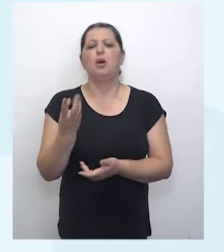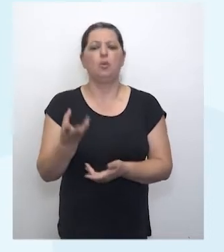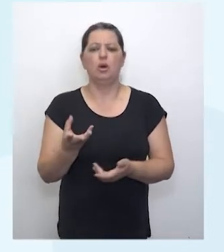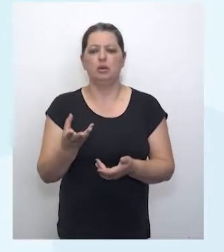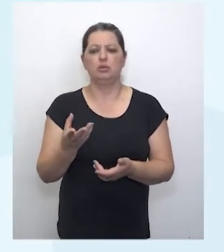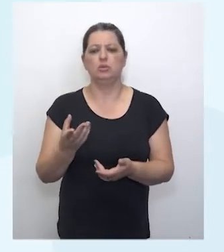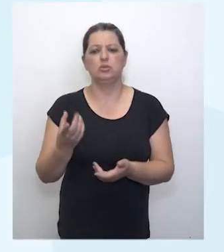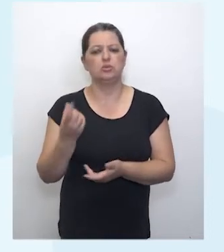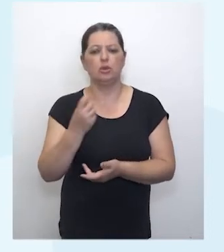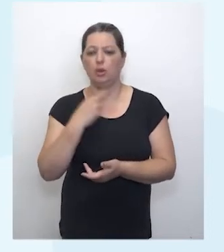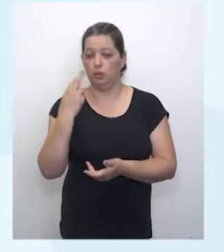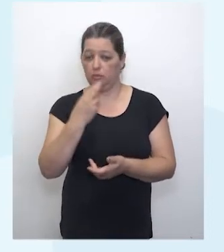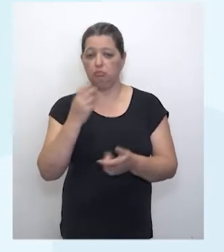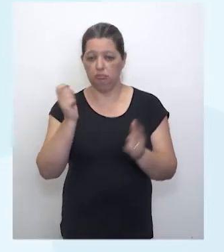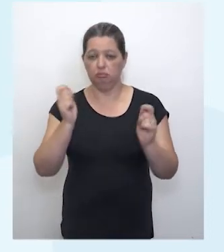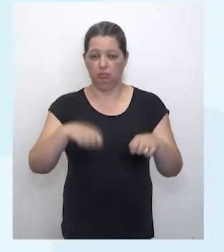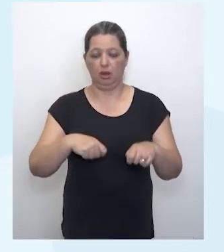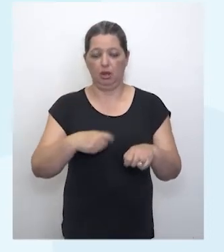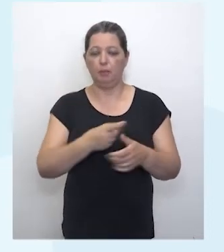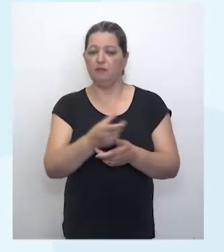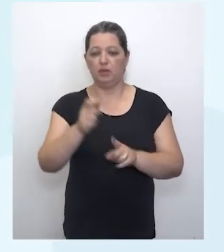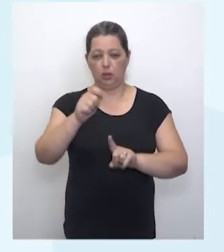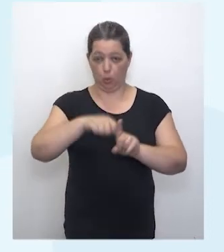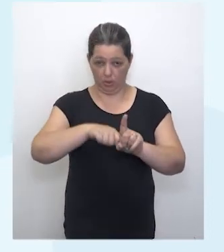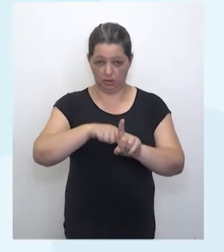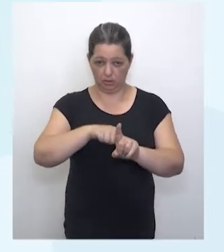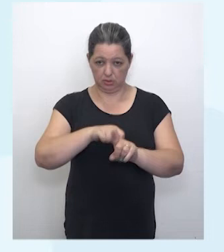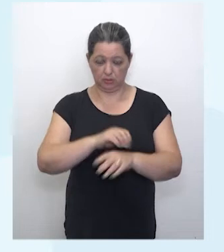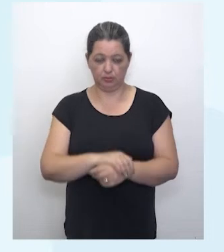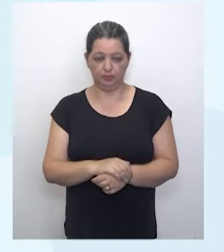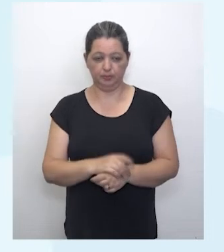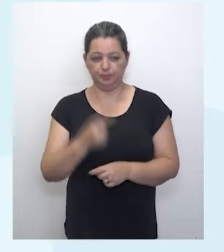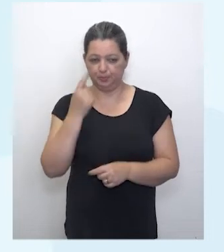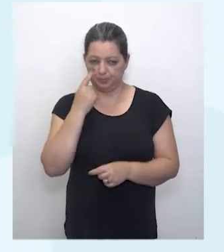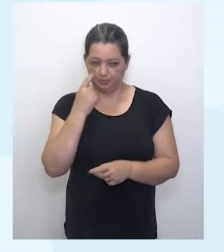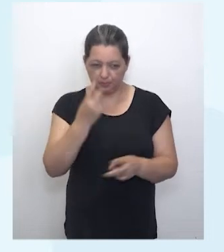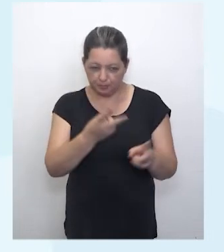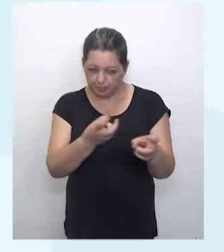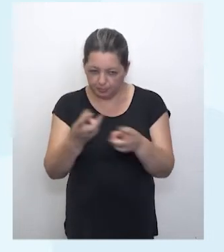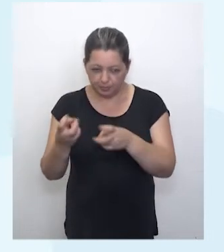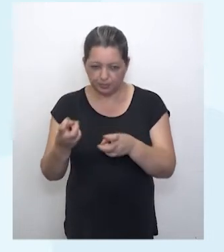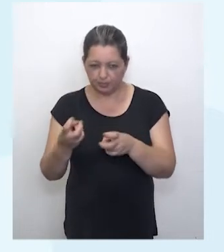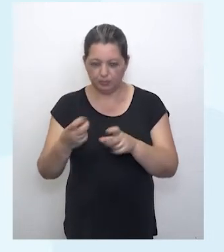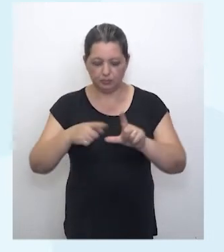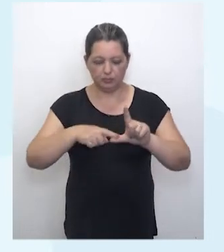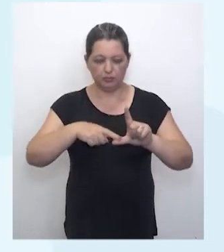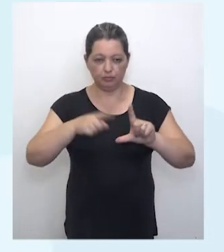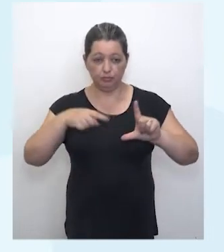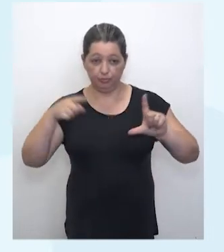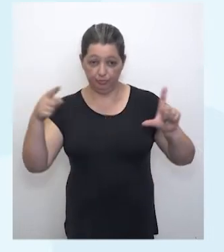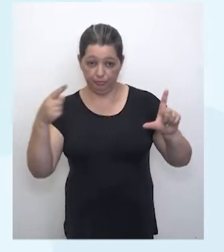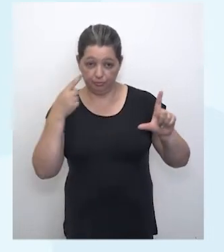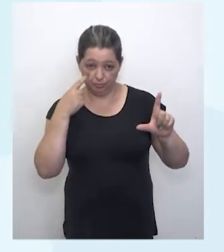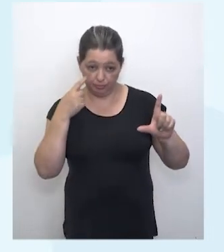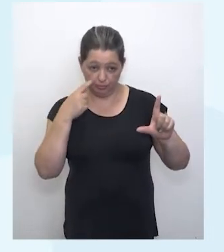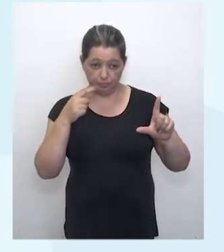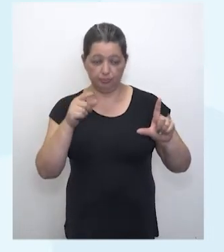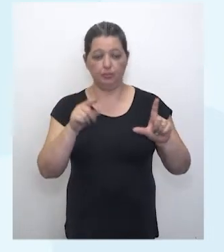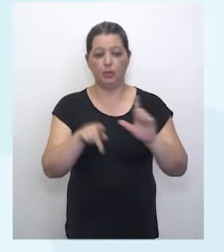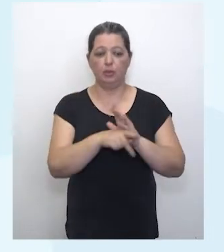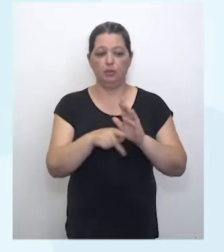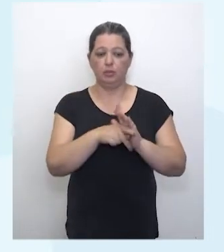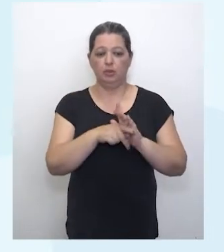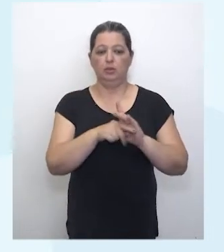a empresa ainda pode vender nesse mês? Então, observe. No gráfico, nós temos, na linha